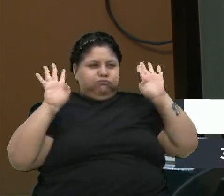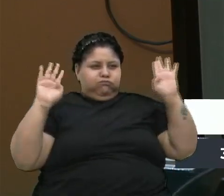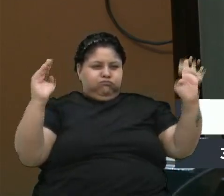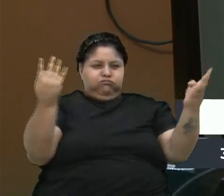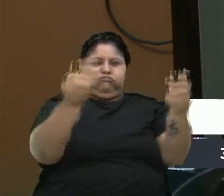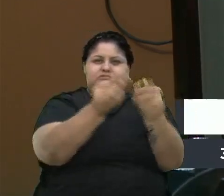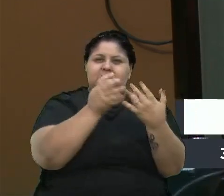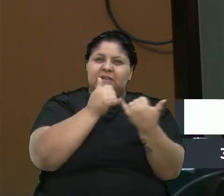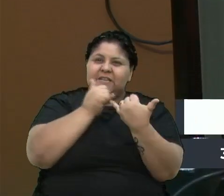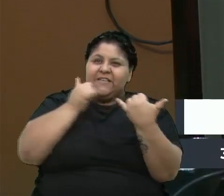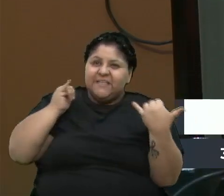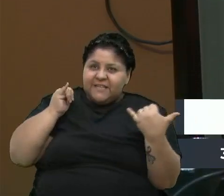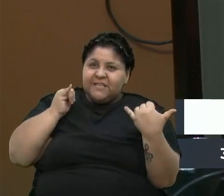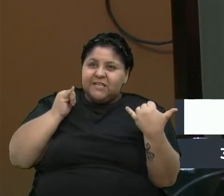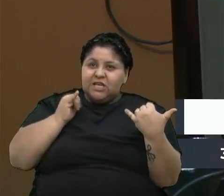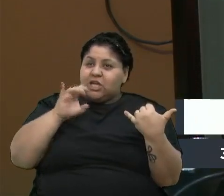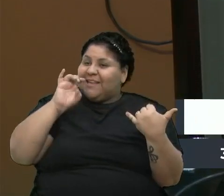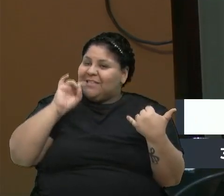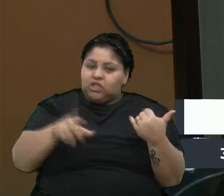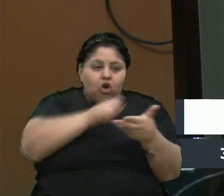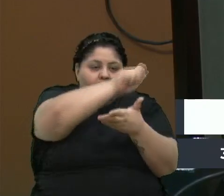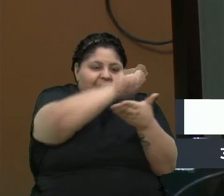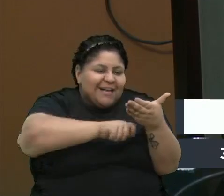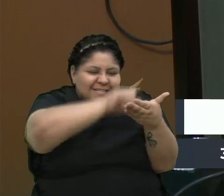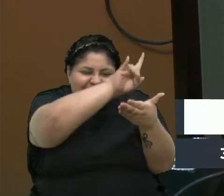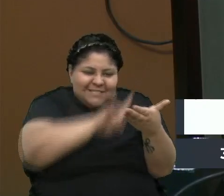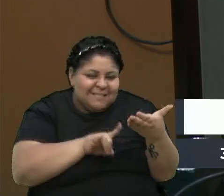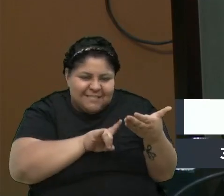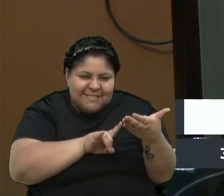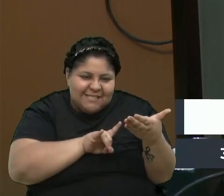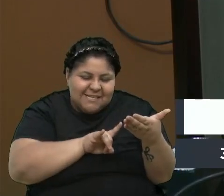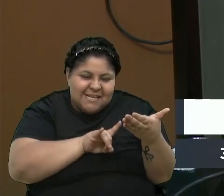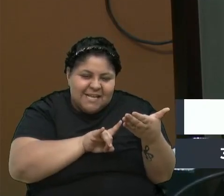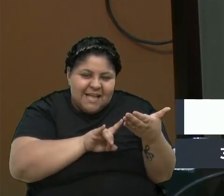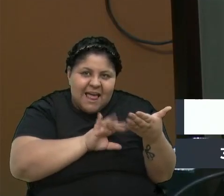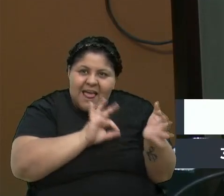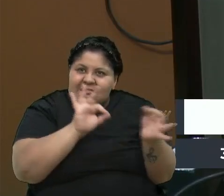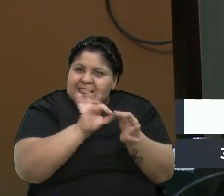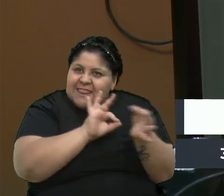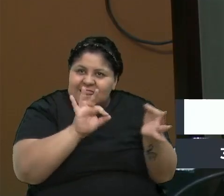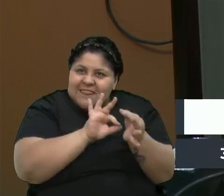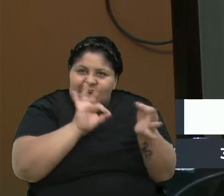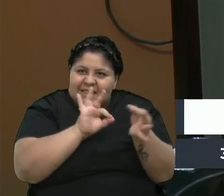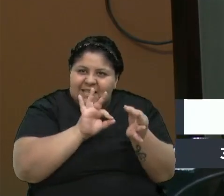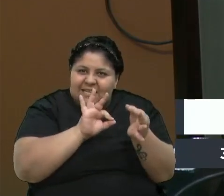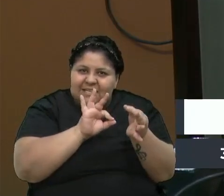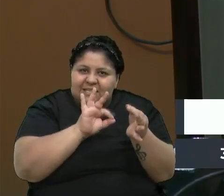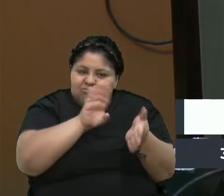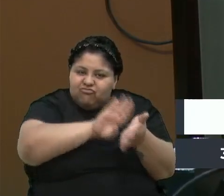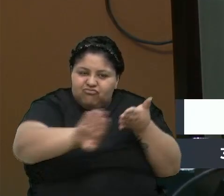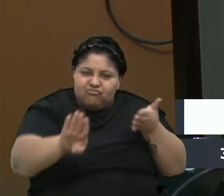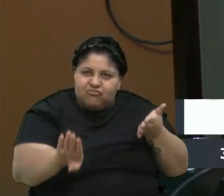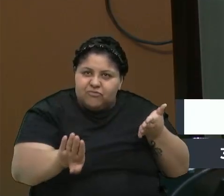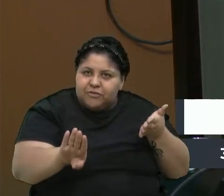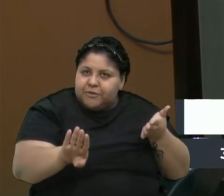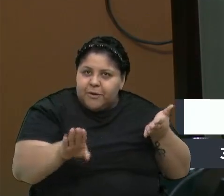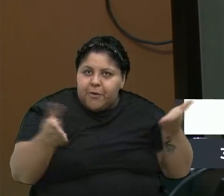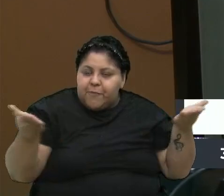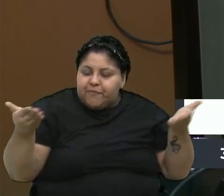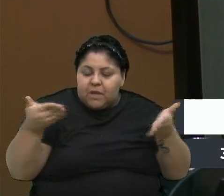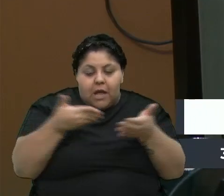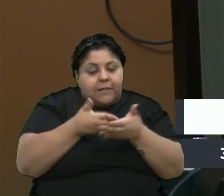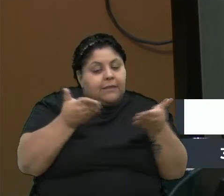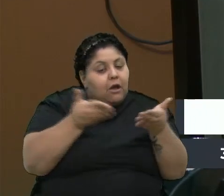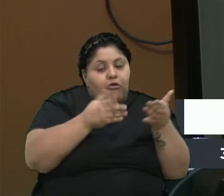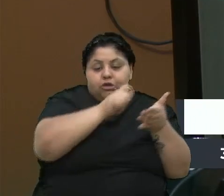que é só assinar um termo, nenhuma contrapartida do município. Para resumir a história, até hoje não foi assinado e não sei a